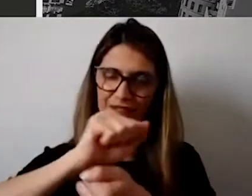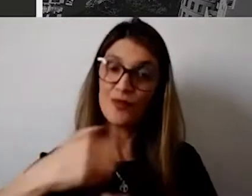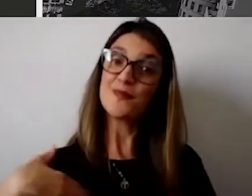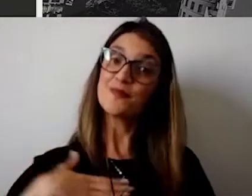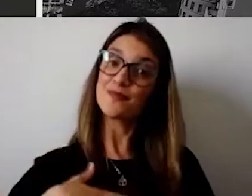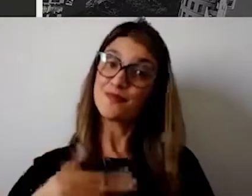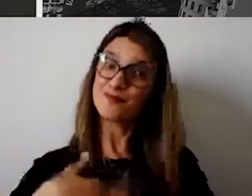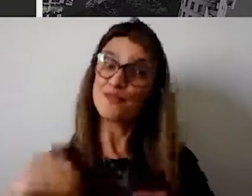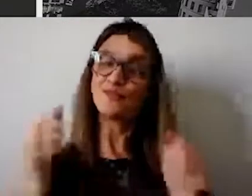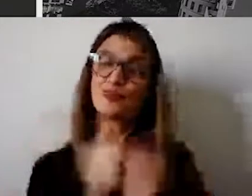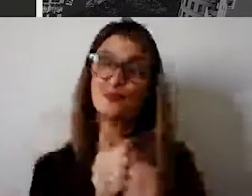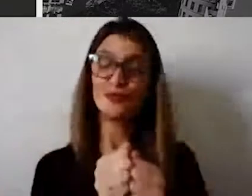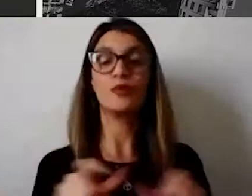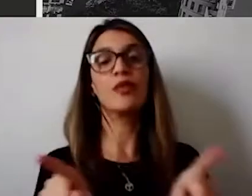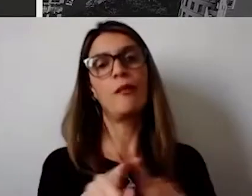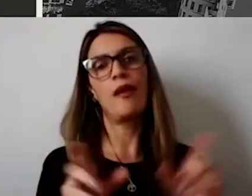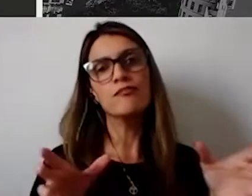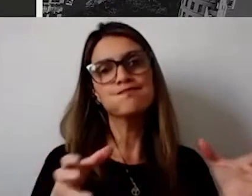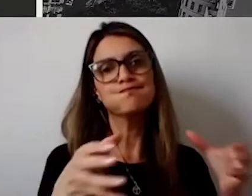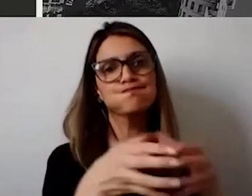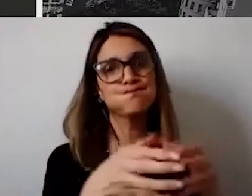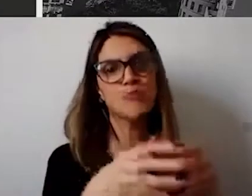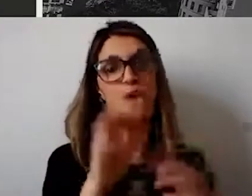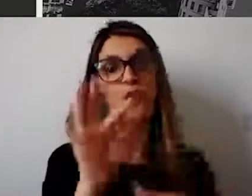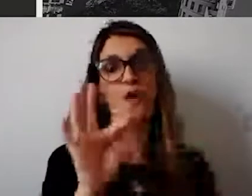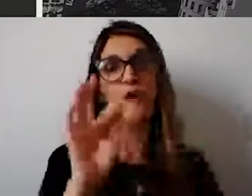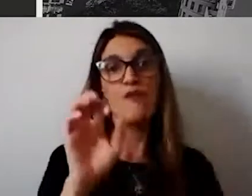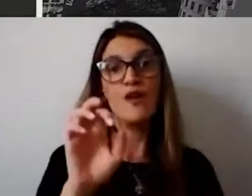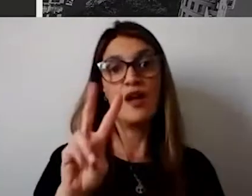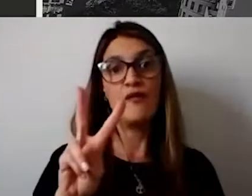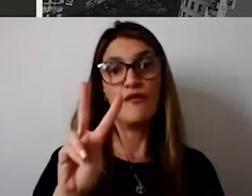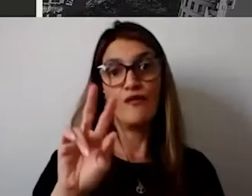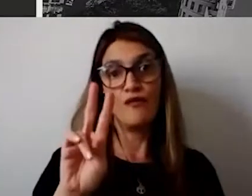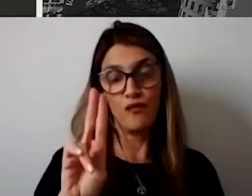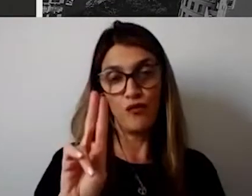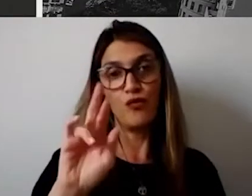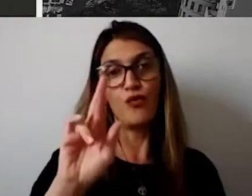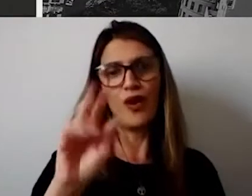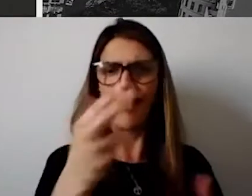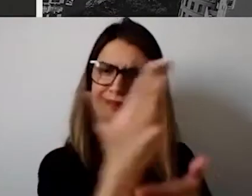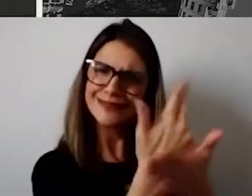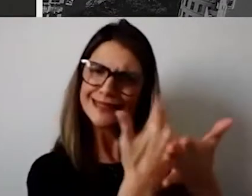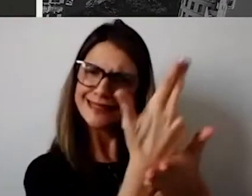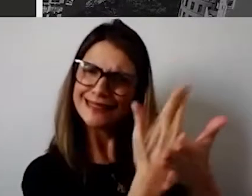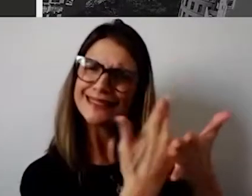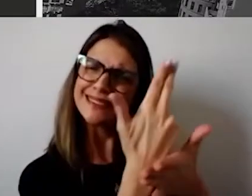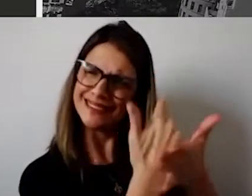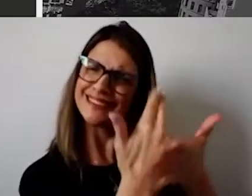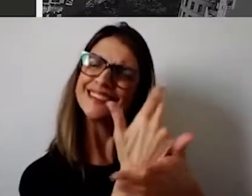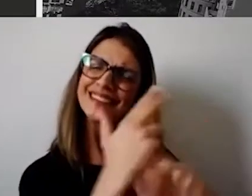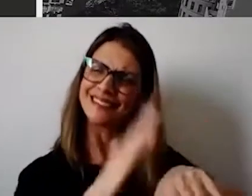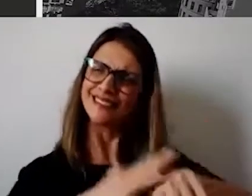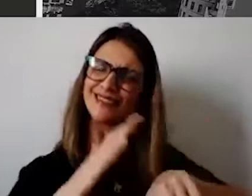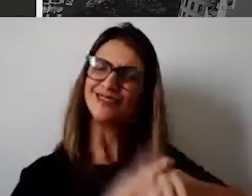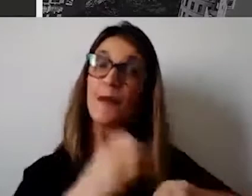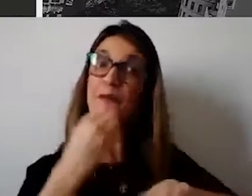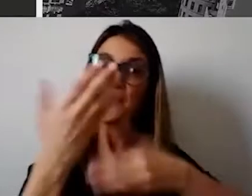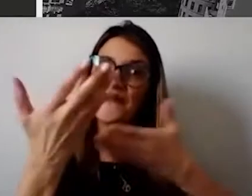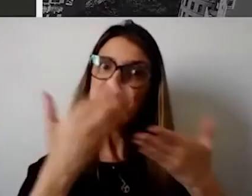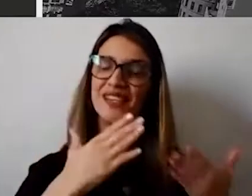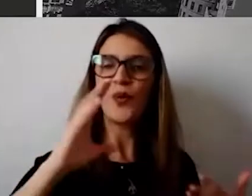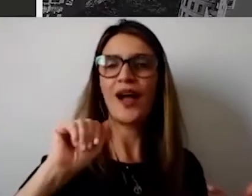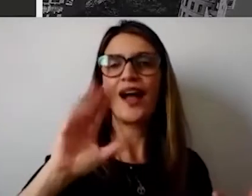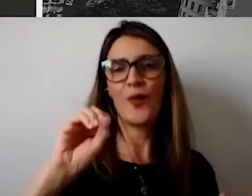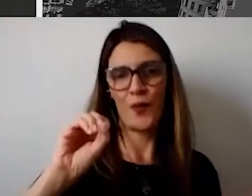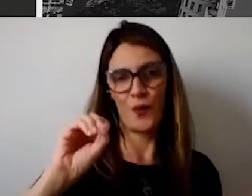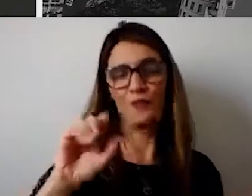time do Fervura, o Caco Galhardo, cartunista, diretor de criação do Fervura. Bem-vindo, Caco. A